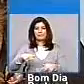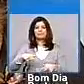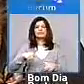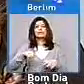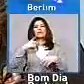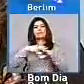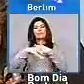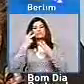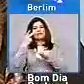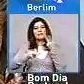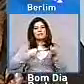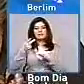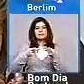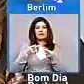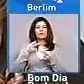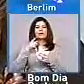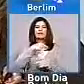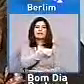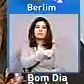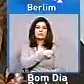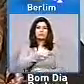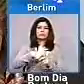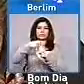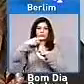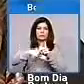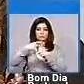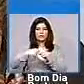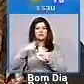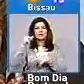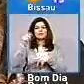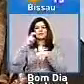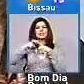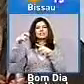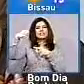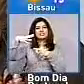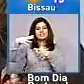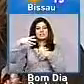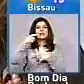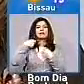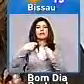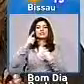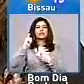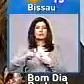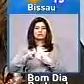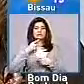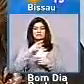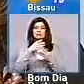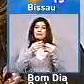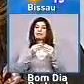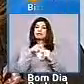para avaliação térmica e da componente energética desta solução,